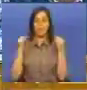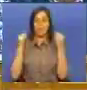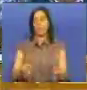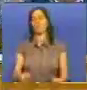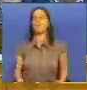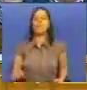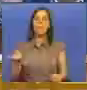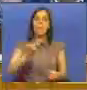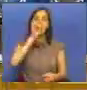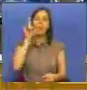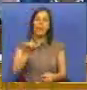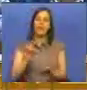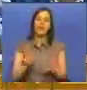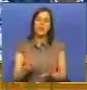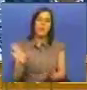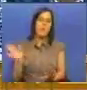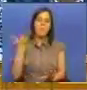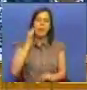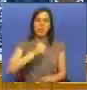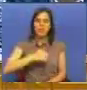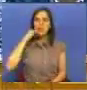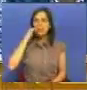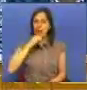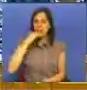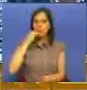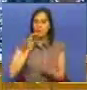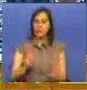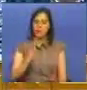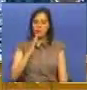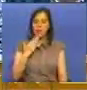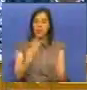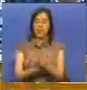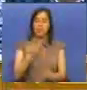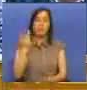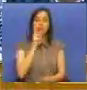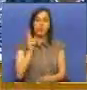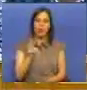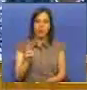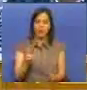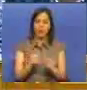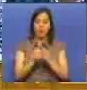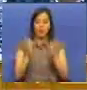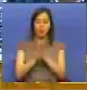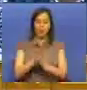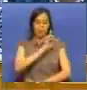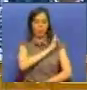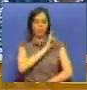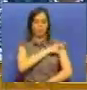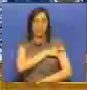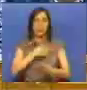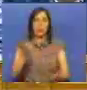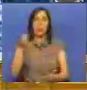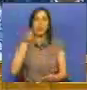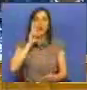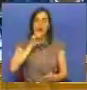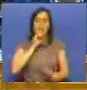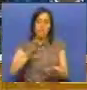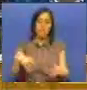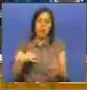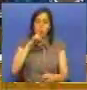e a questão mais gravosa, é dar ao chefe todo o poder. O chefe